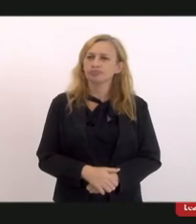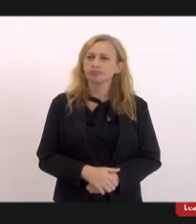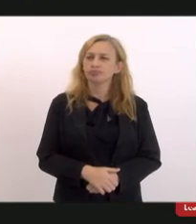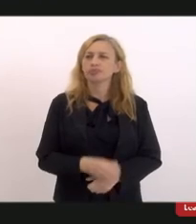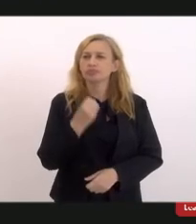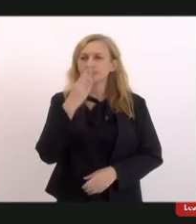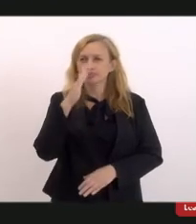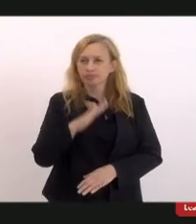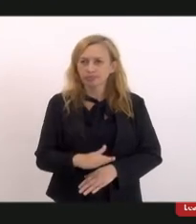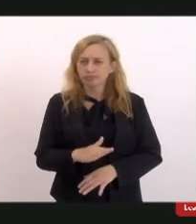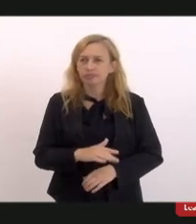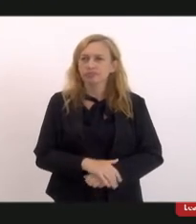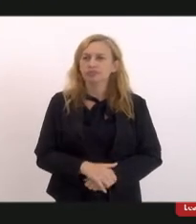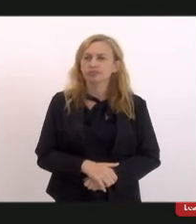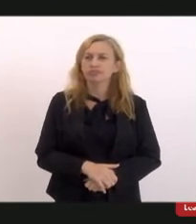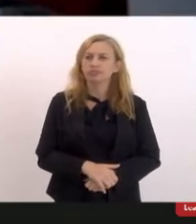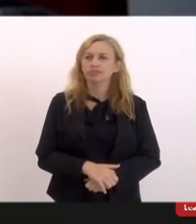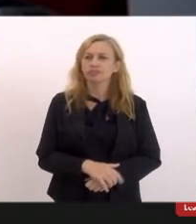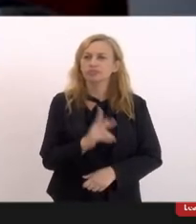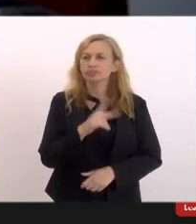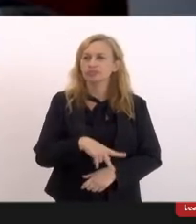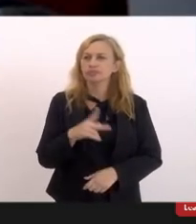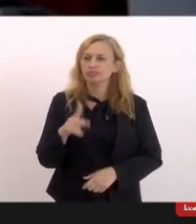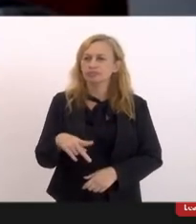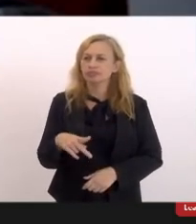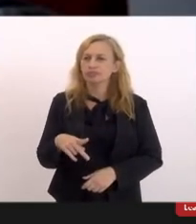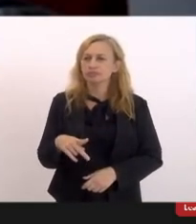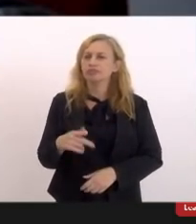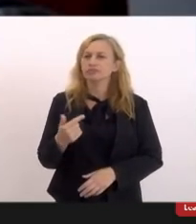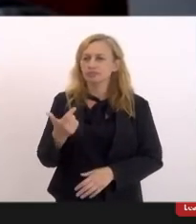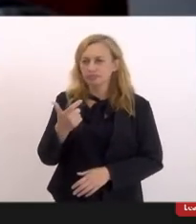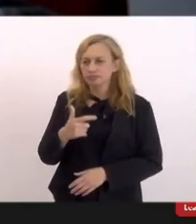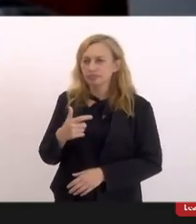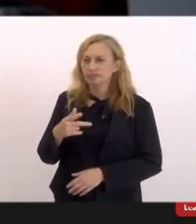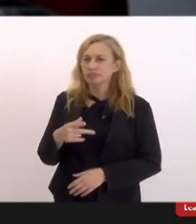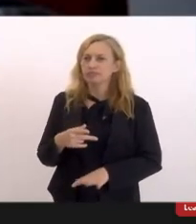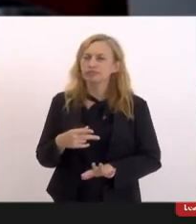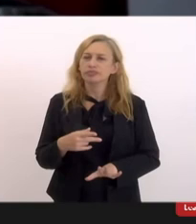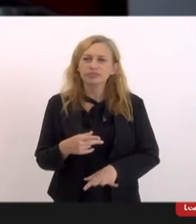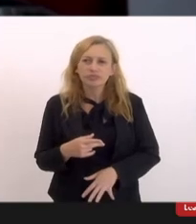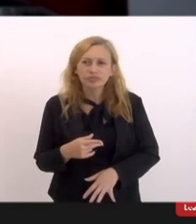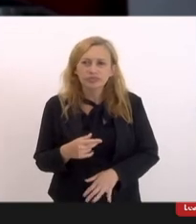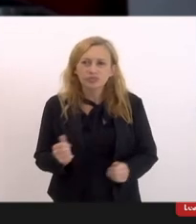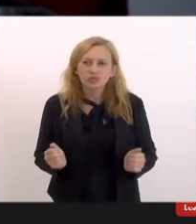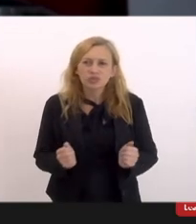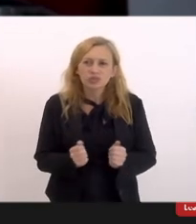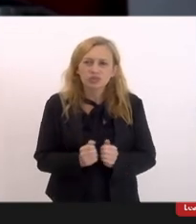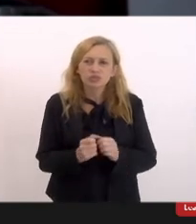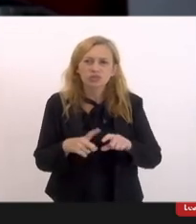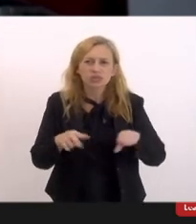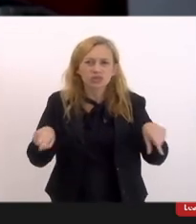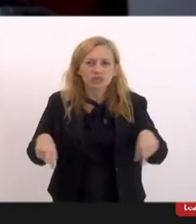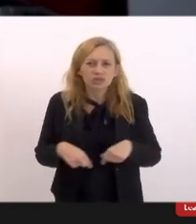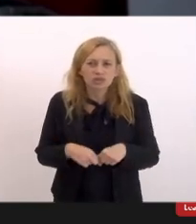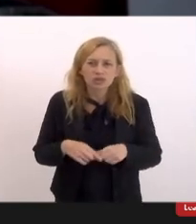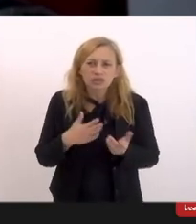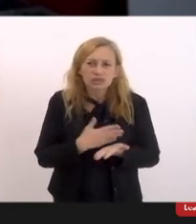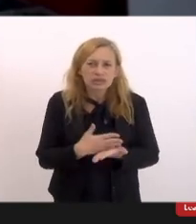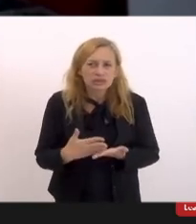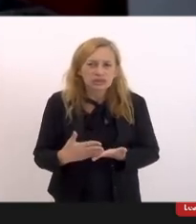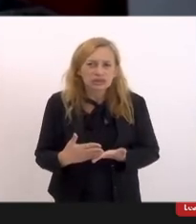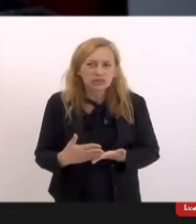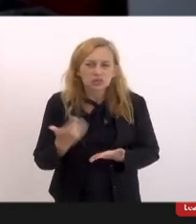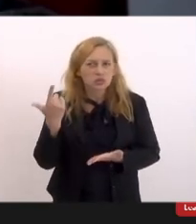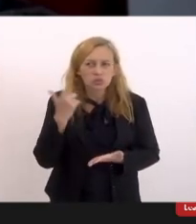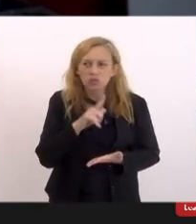Boa tarde, a professora Ana Valéria falando, já há algum tempo me juntei aqui à sala, de início não